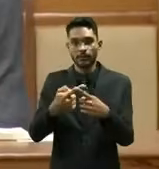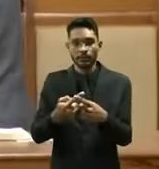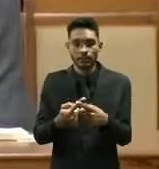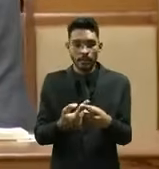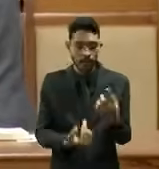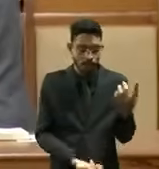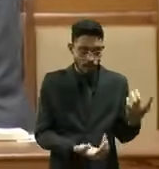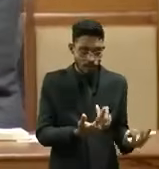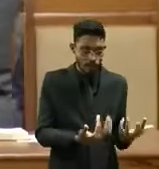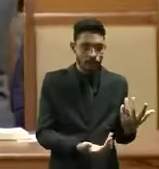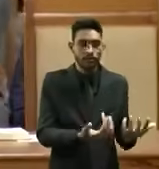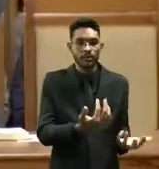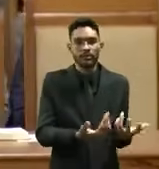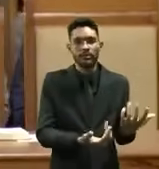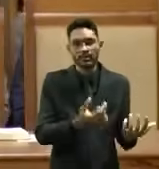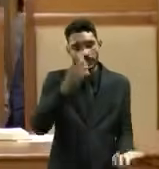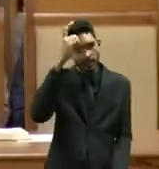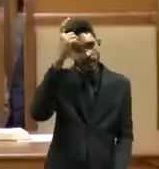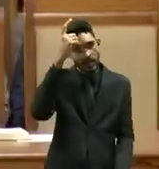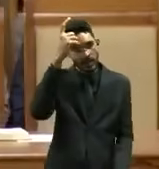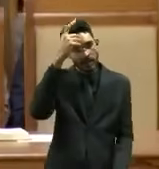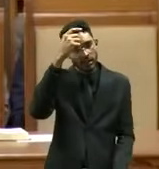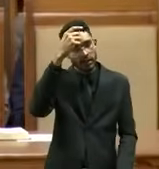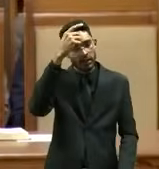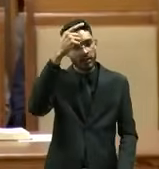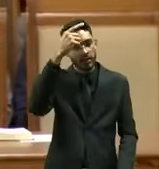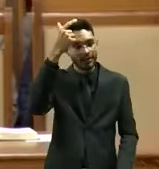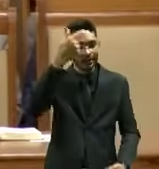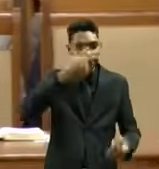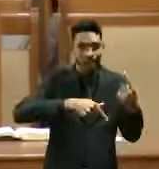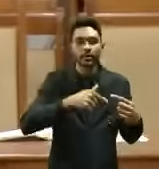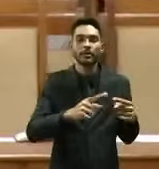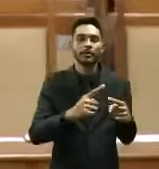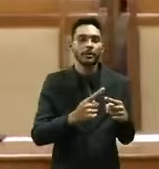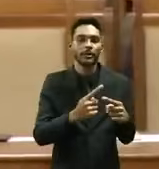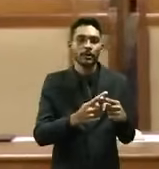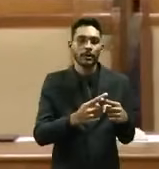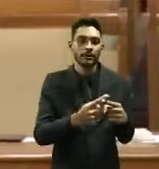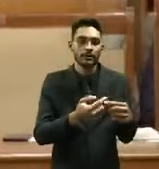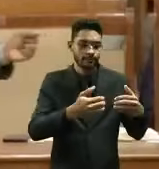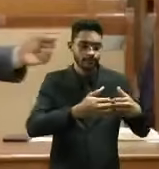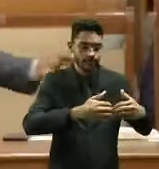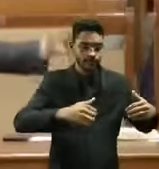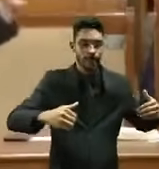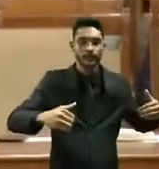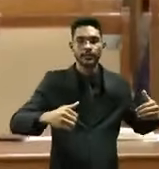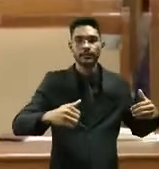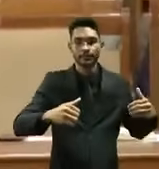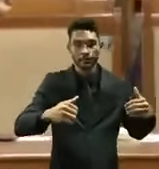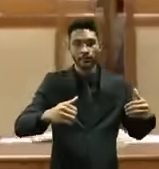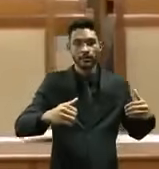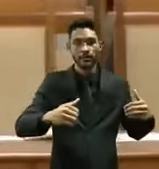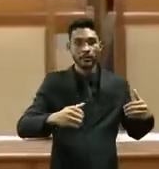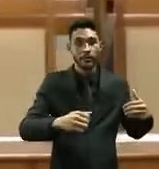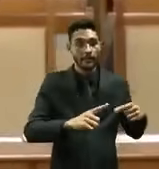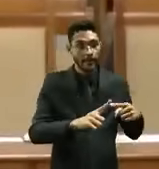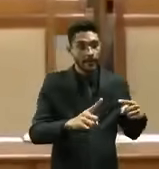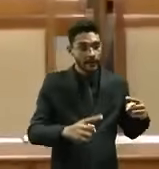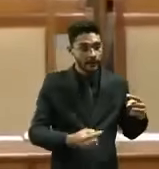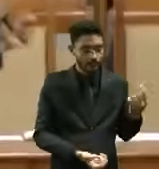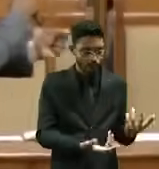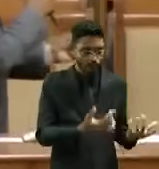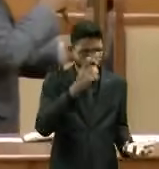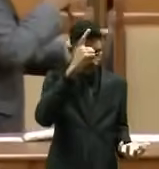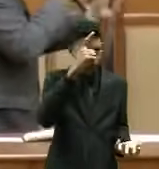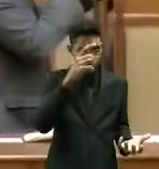sucesso o reino das Trevas tem sucesso porque não divide o reino das Trevas se une para a